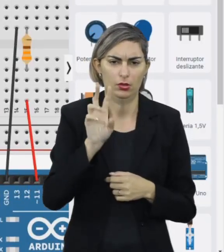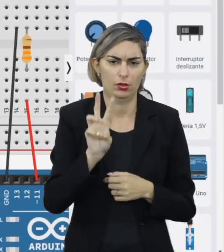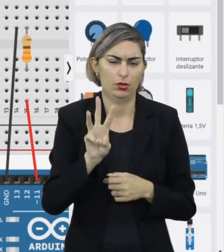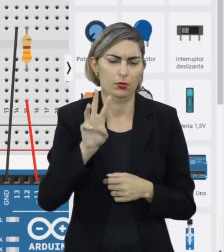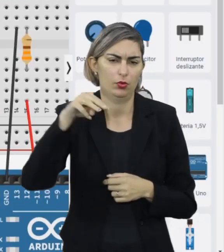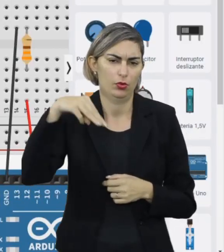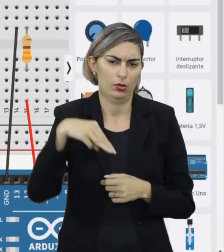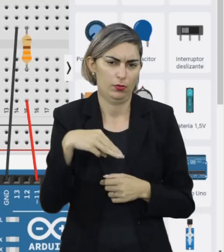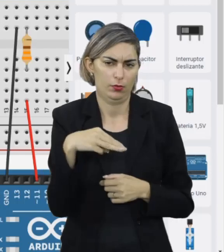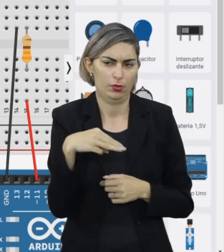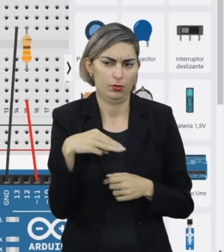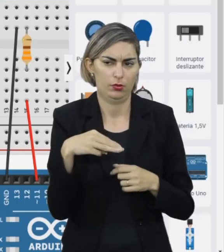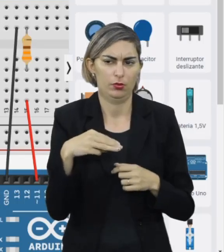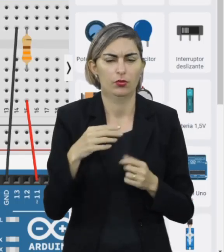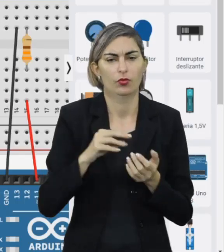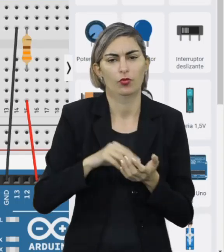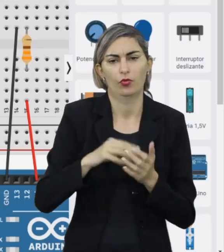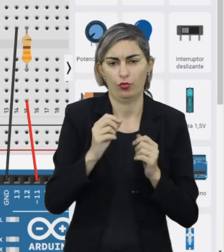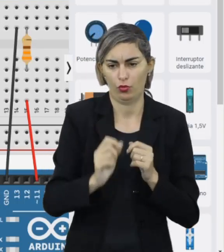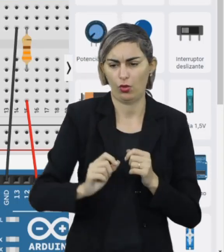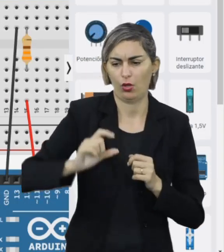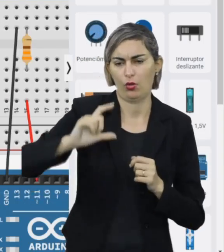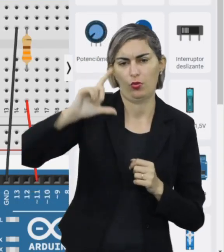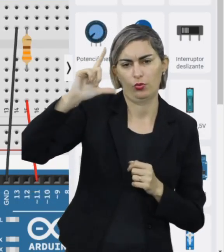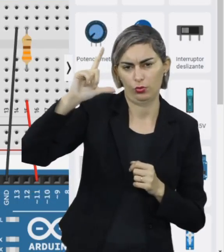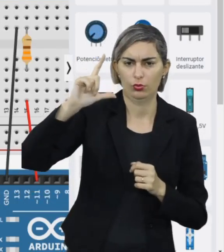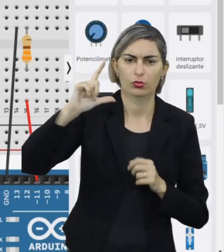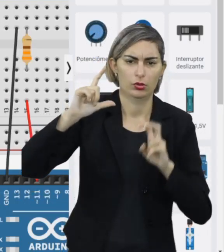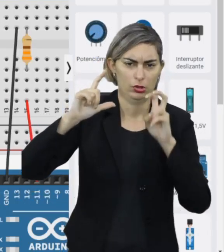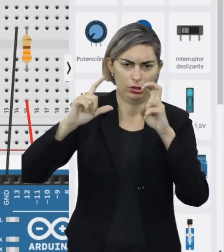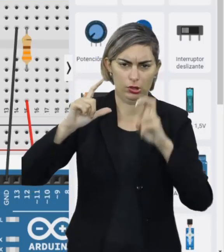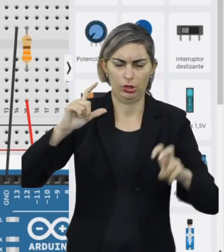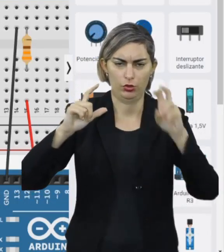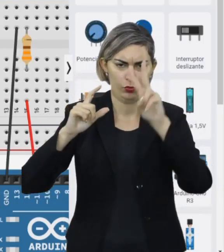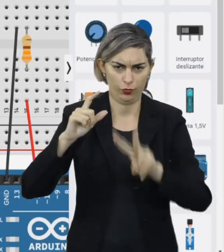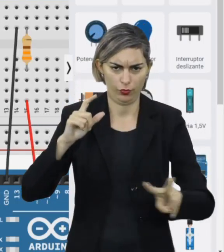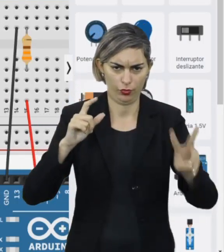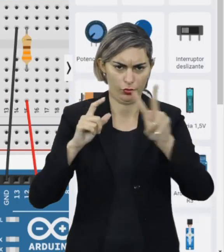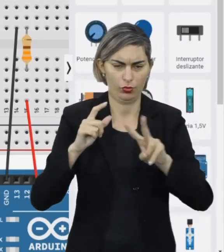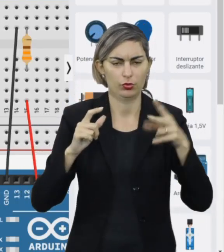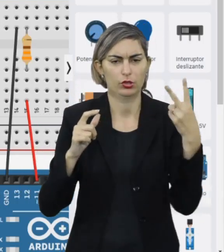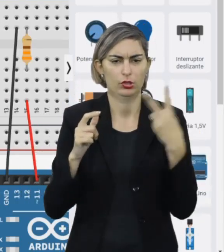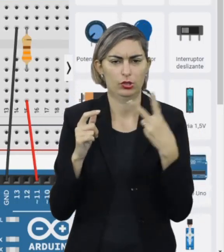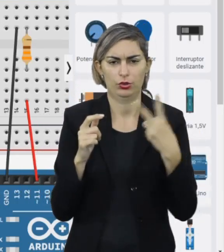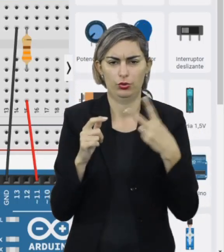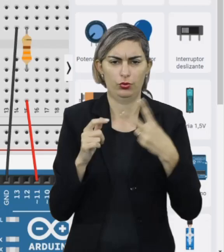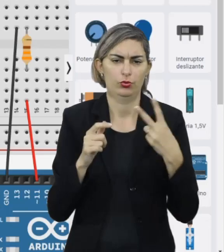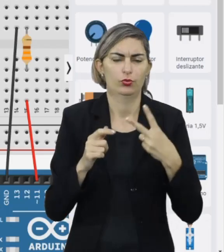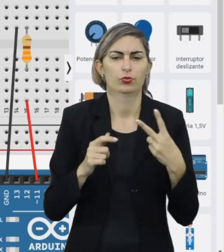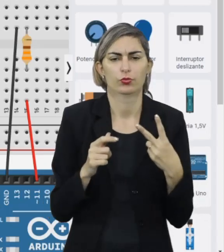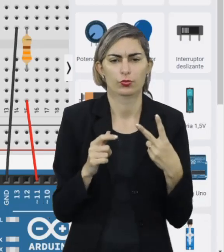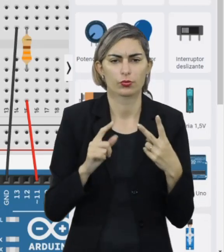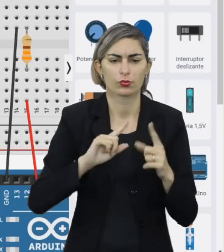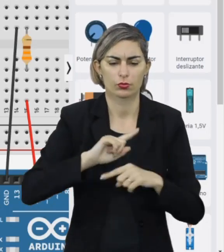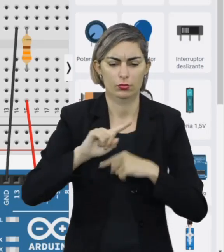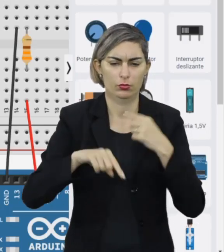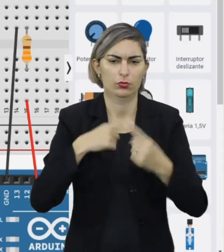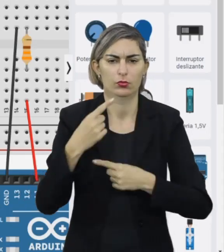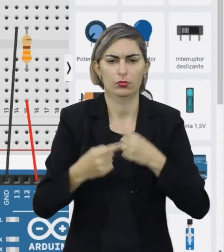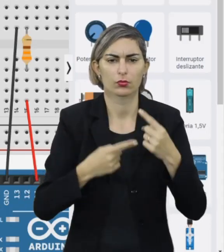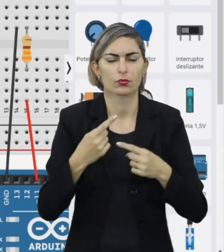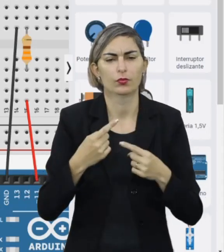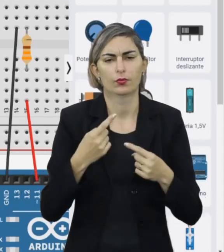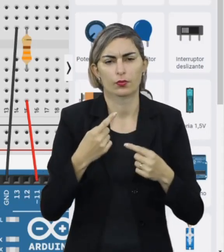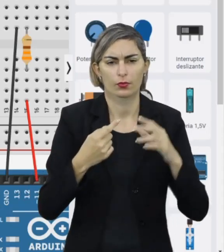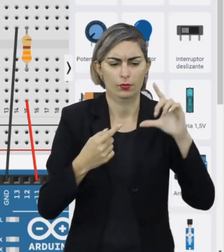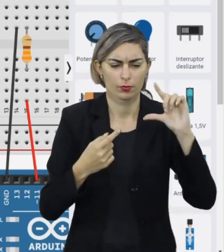tá estado baixo, é esse aqui, eu vou para o alto, 5 volts, e seguro no alto, liguei o LED. Depois quando eu desligo, eu venho para o